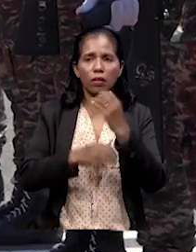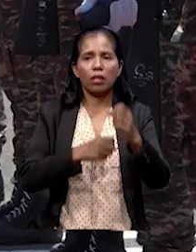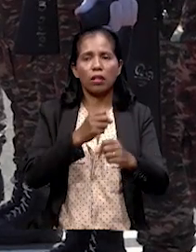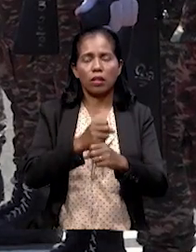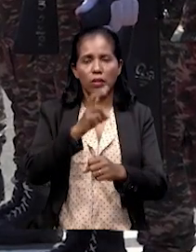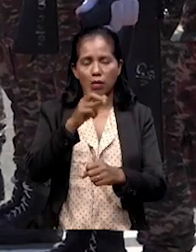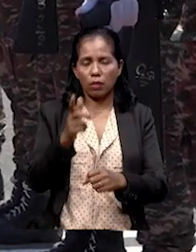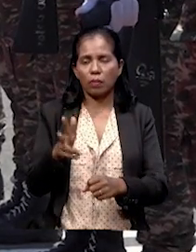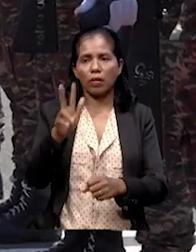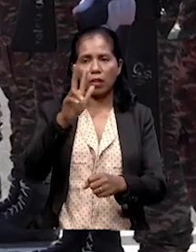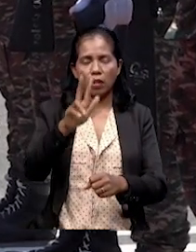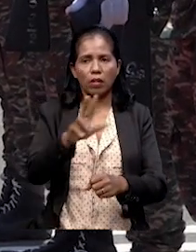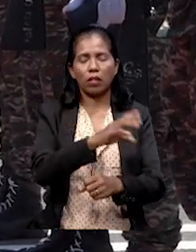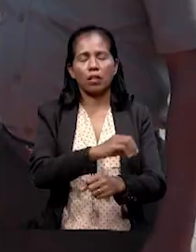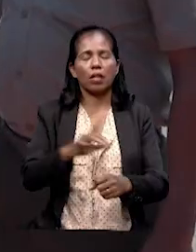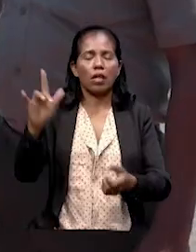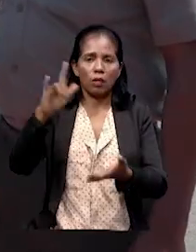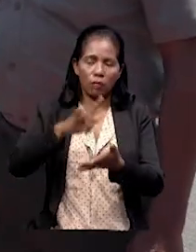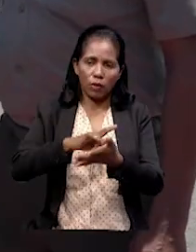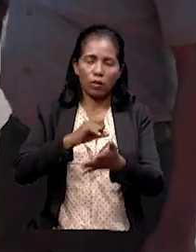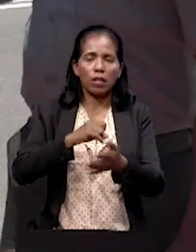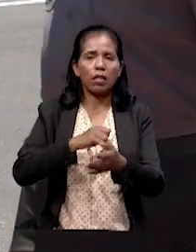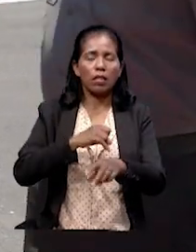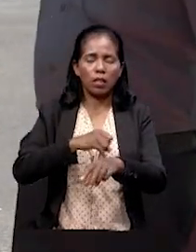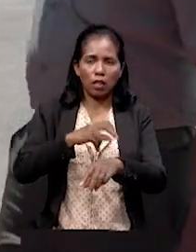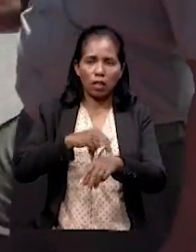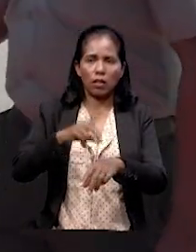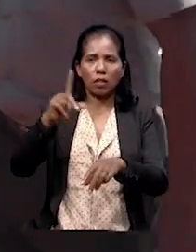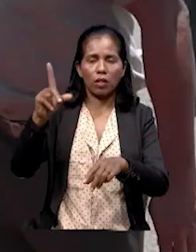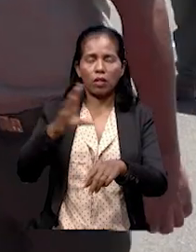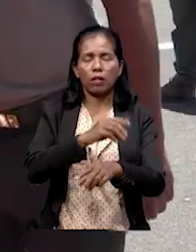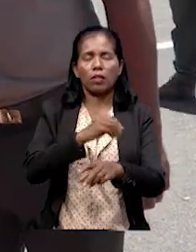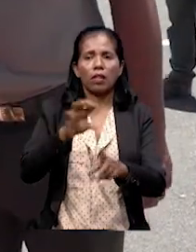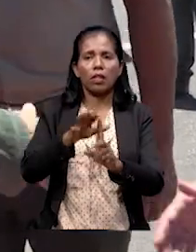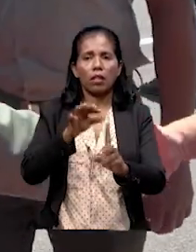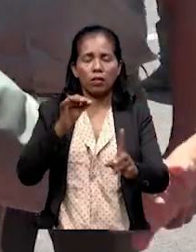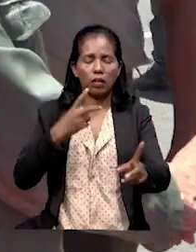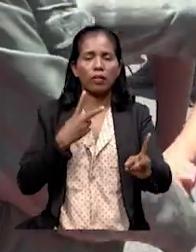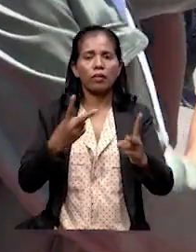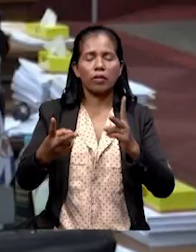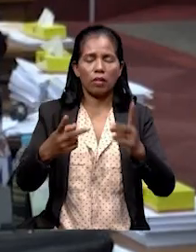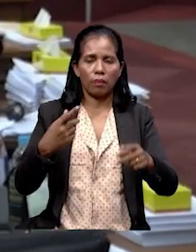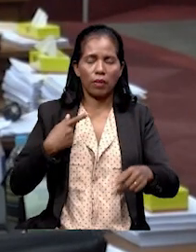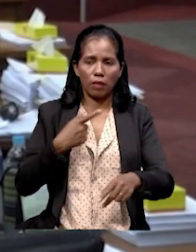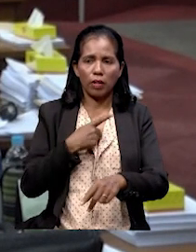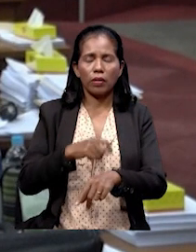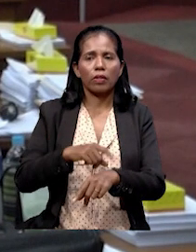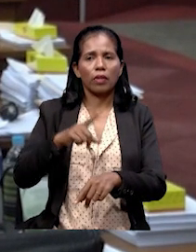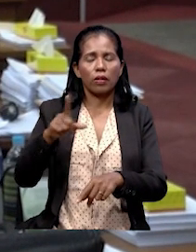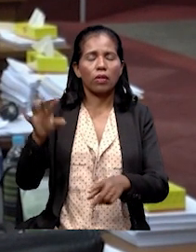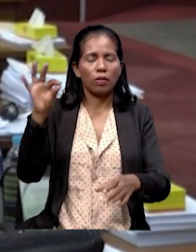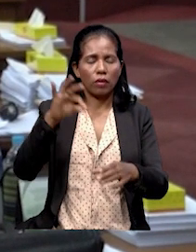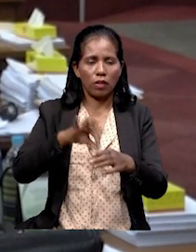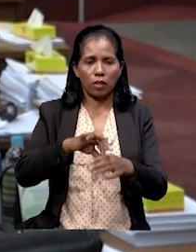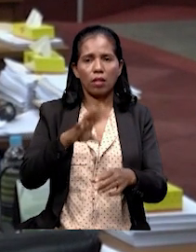Nulo Sintolo, e o aeroporto internacional Nicola Lobato Dili foi reta na aprovação viagem no Parlamento Nacional, o voto